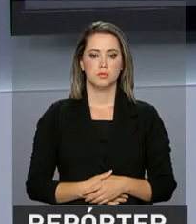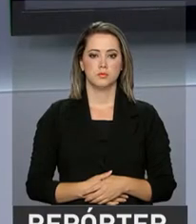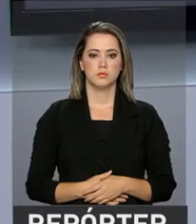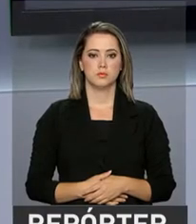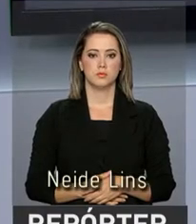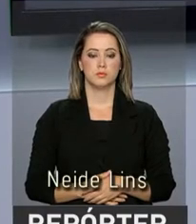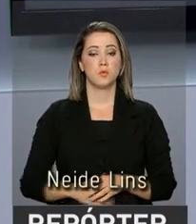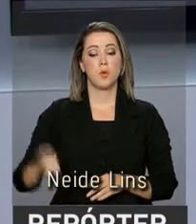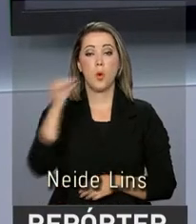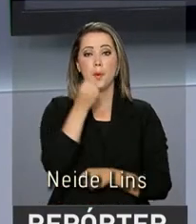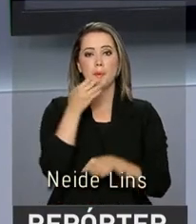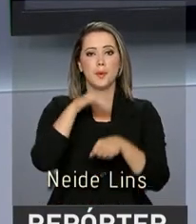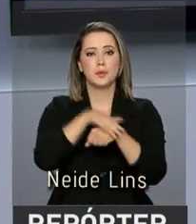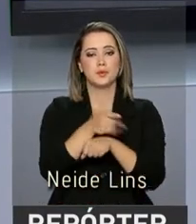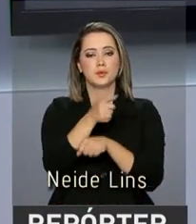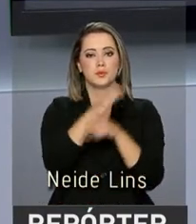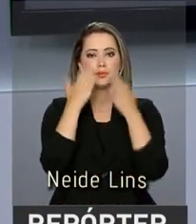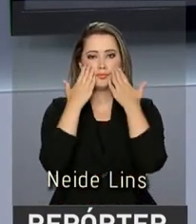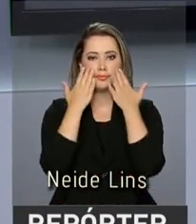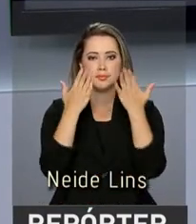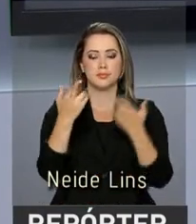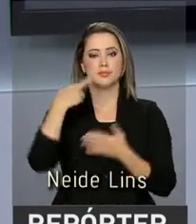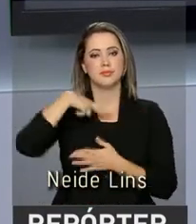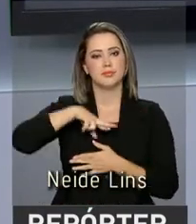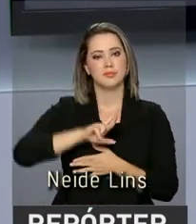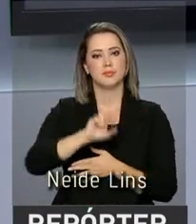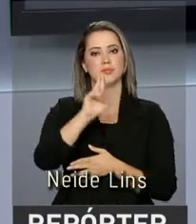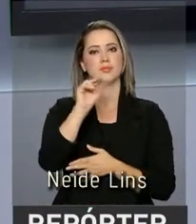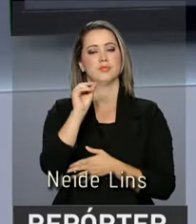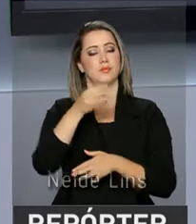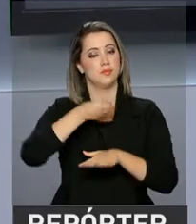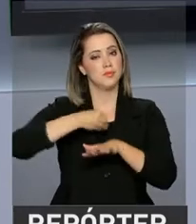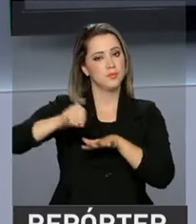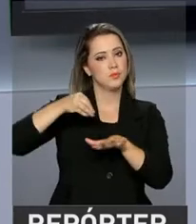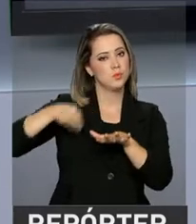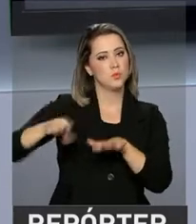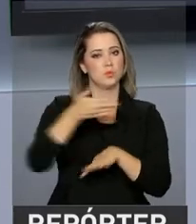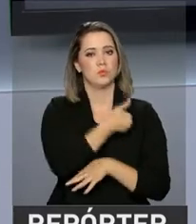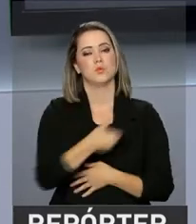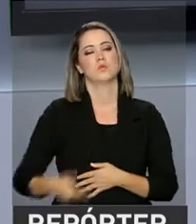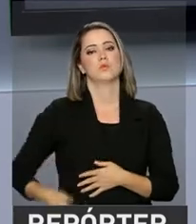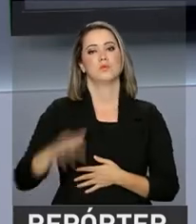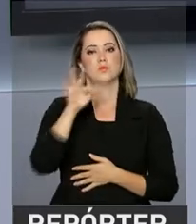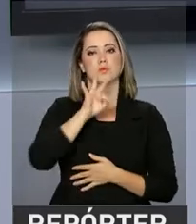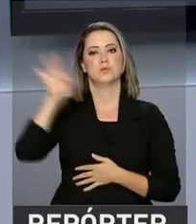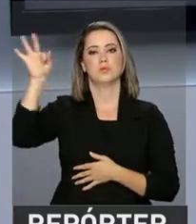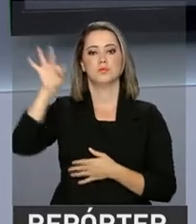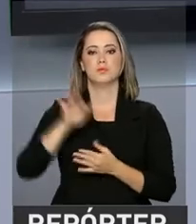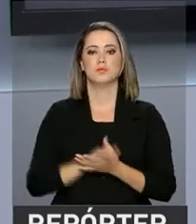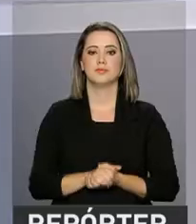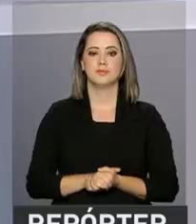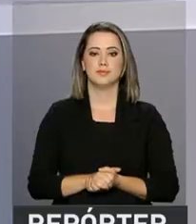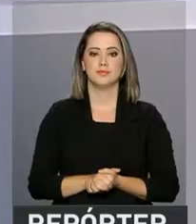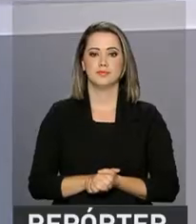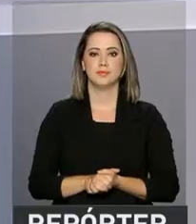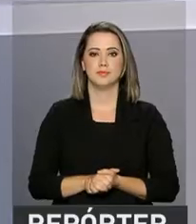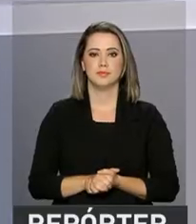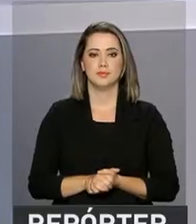olá boa noite estamos de volta com mais uma edição do repórter nbr e as notícias do governo federal